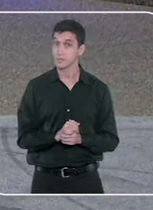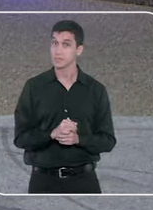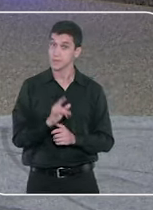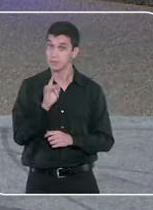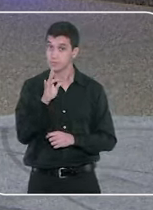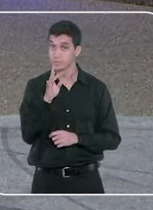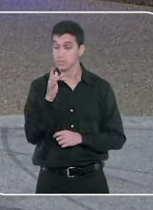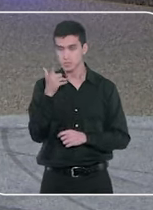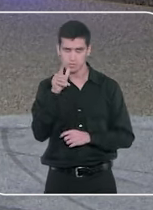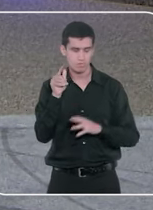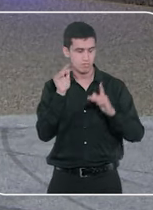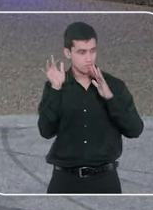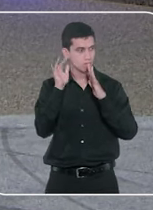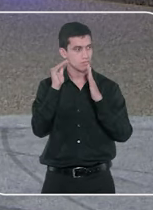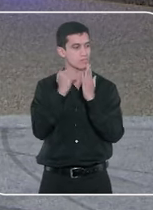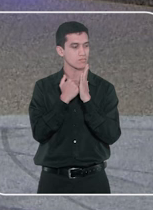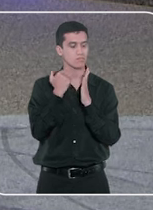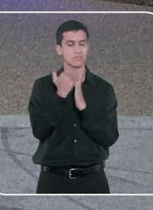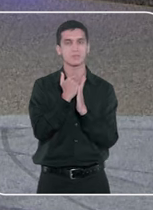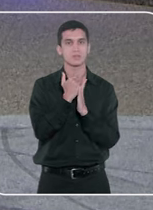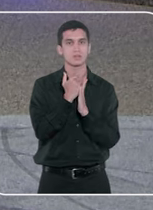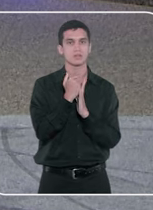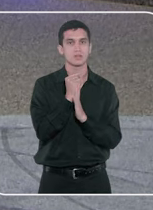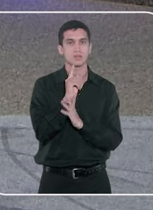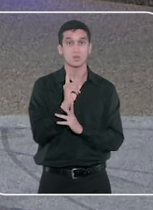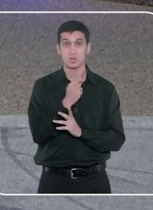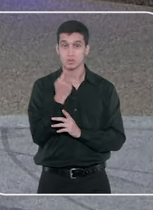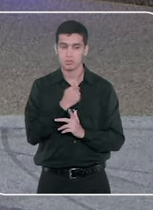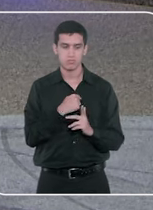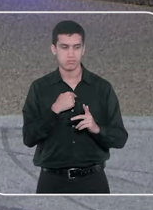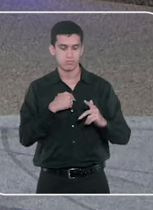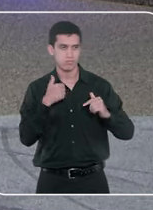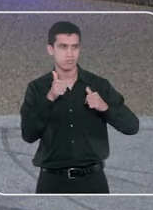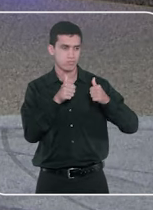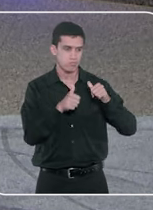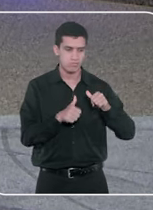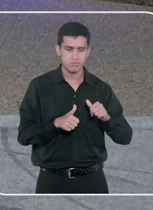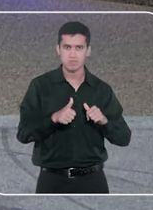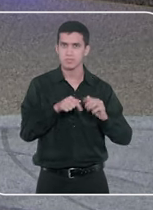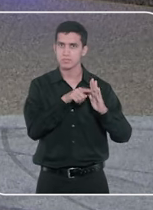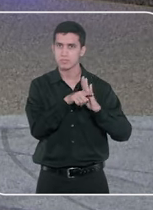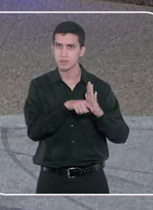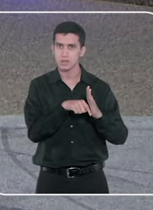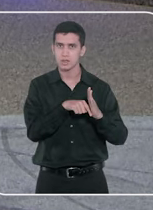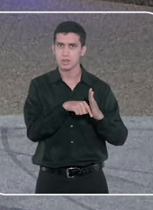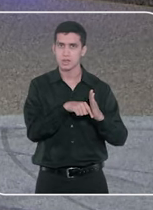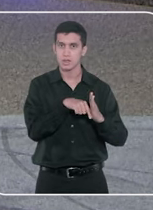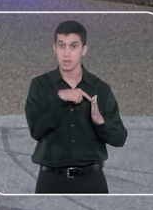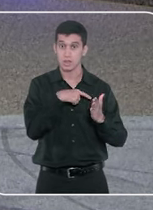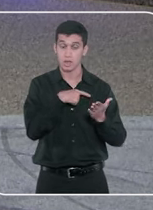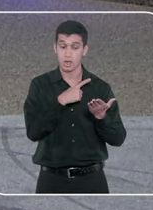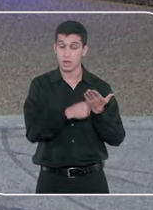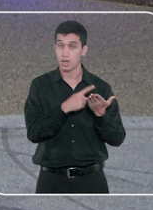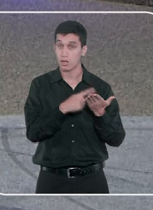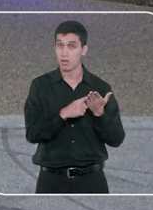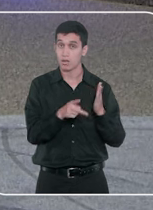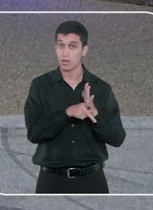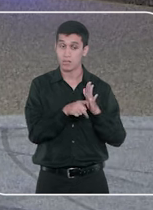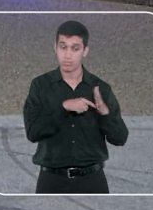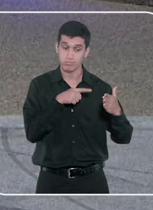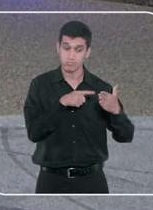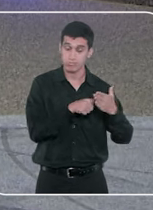entender direito, pelo que a gente avalia e pesquisa, o acordo de colaboração premiada é destinado